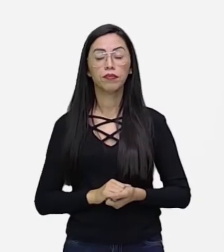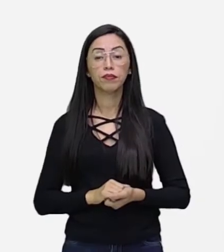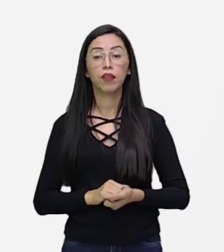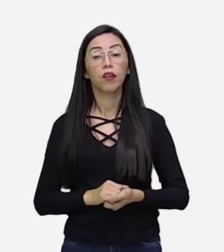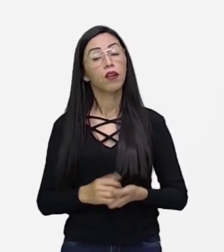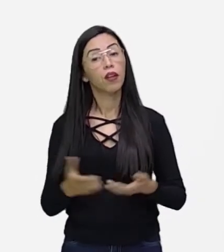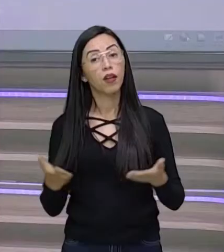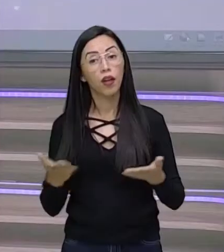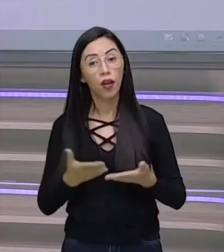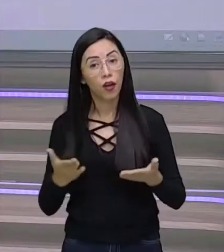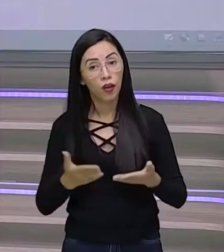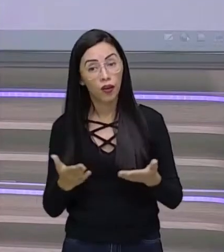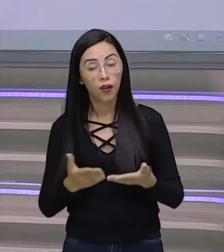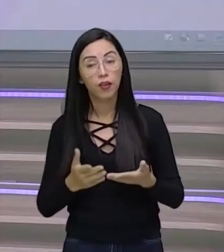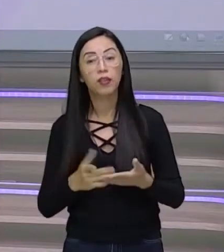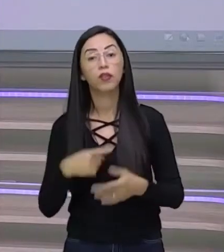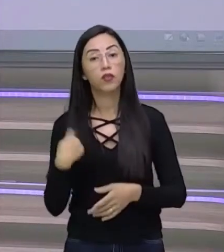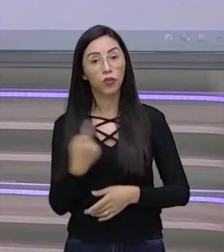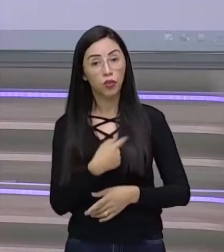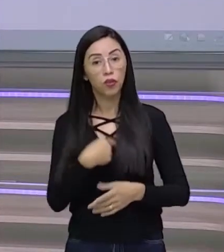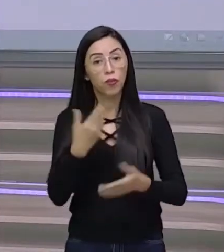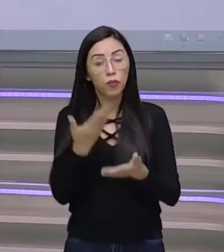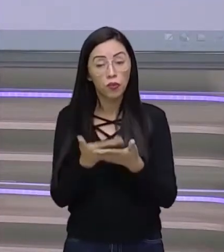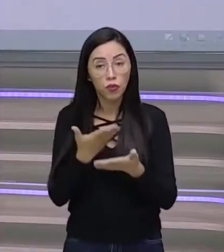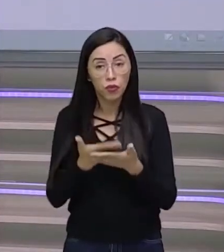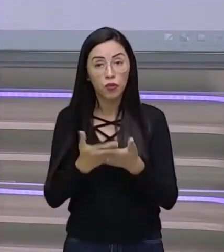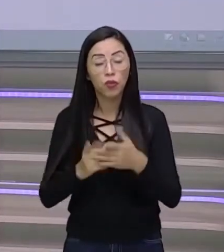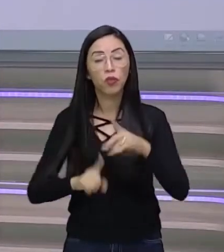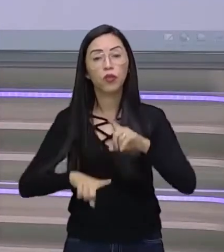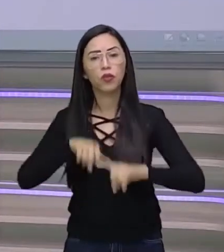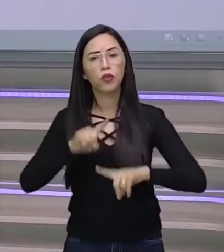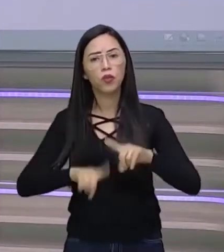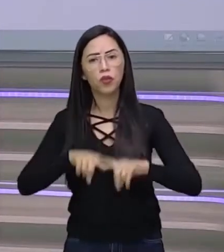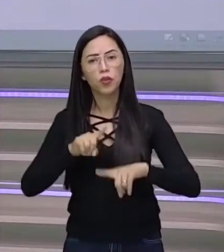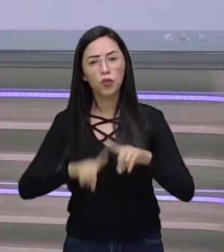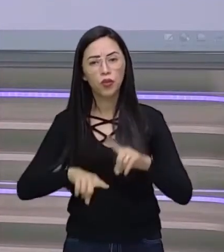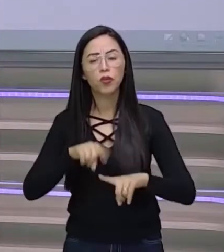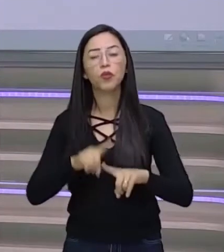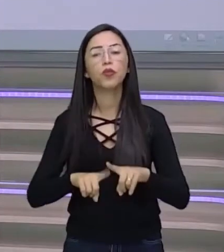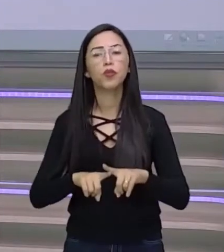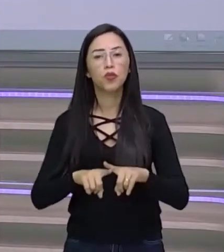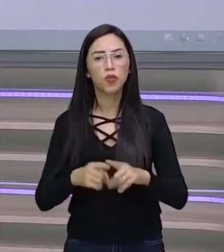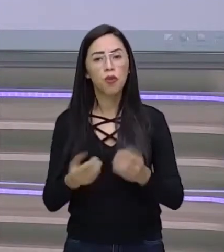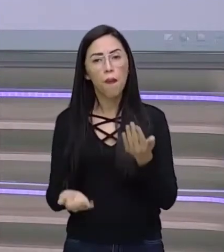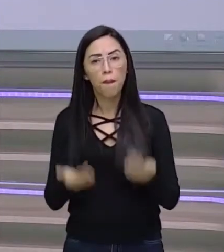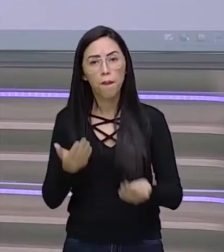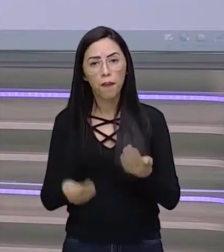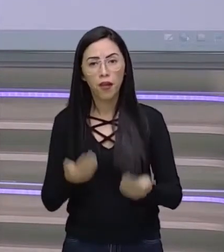Crianças, então nós vamos hoje estudar instrumentos de medidas de massa e capacidade.